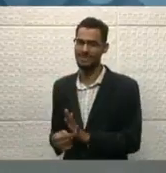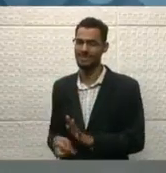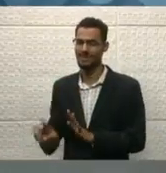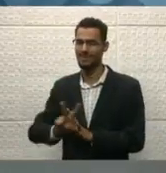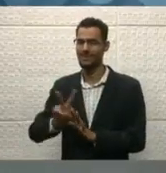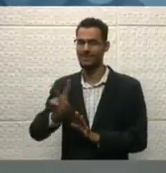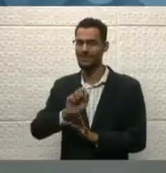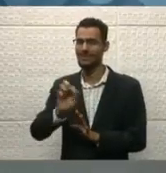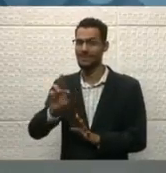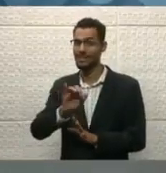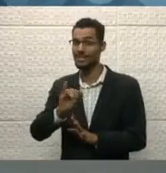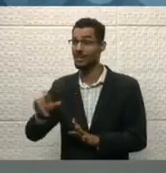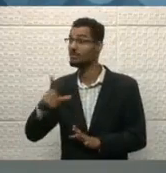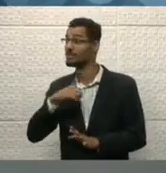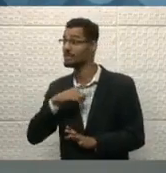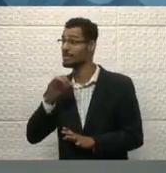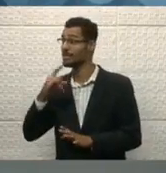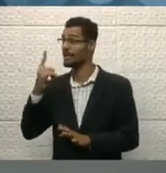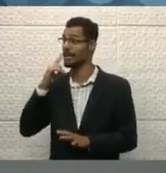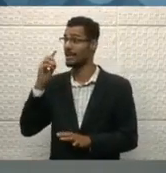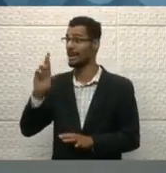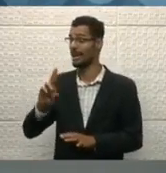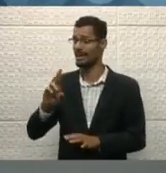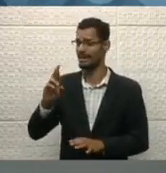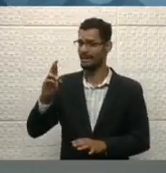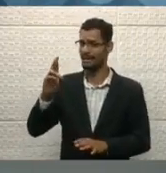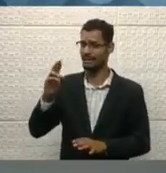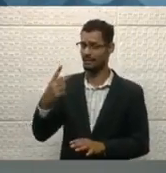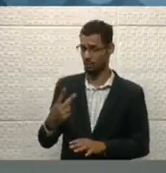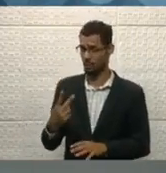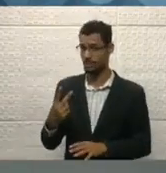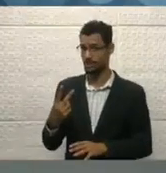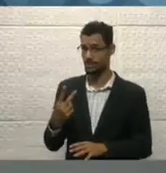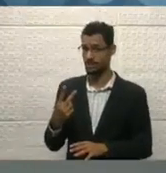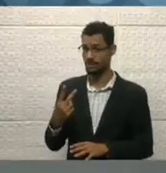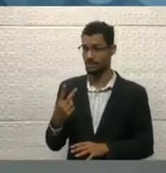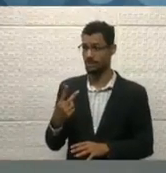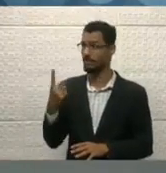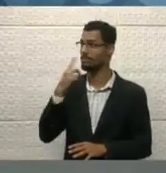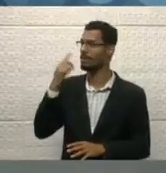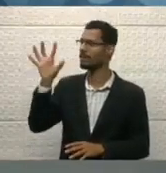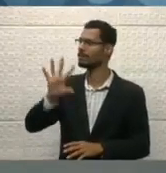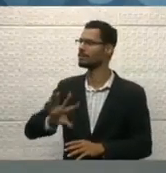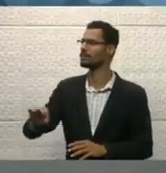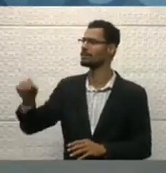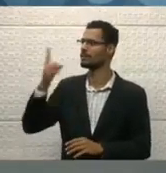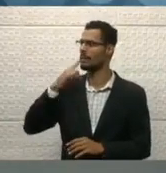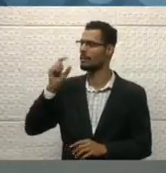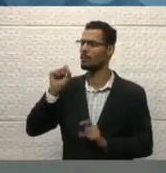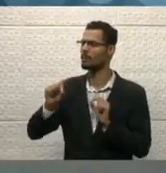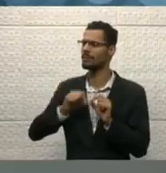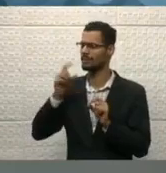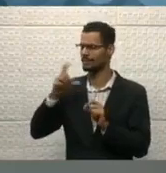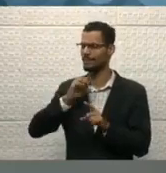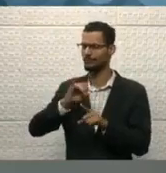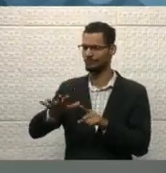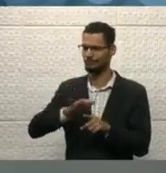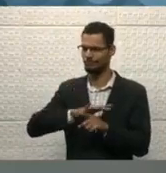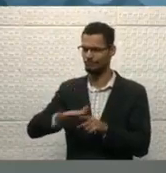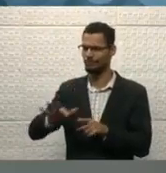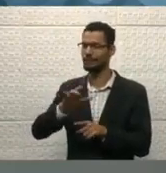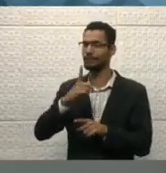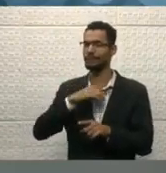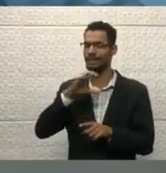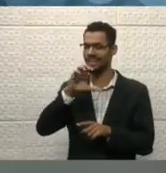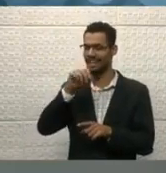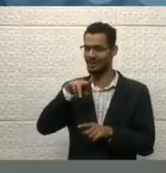vetorial. Quando eu tenho um vetor do R3, um vetor do R2, em geral, nós expressamos ele como função da